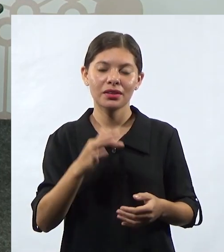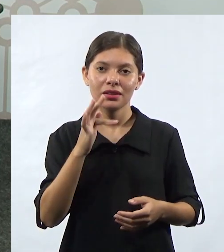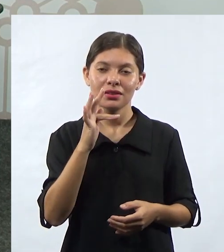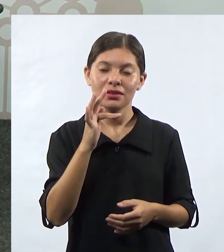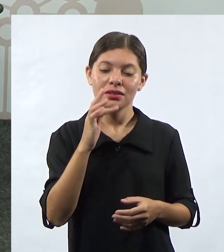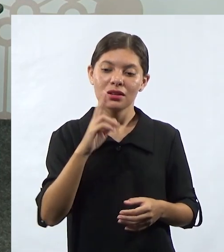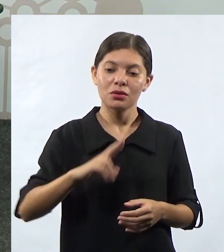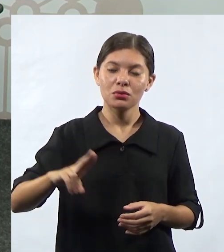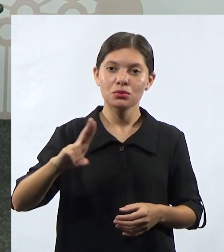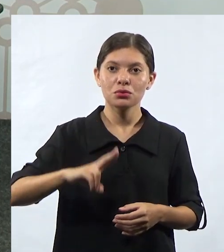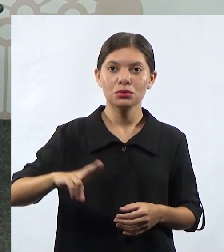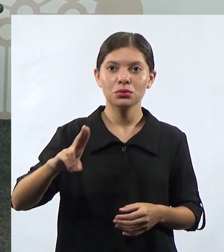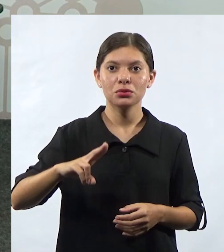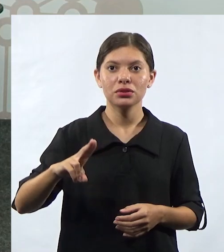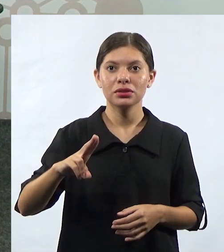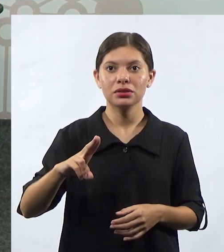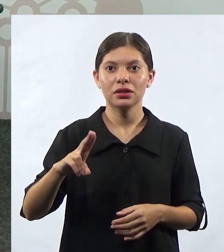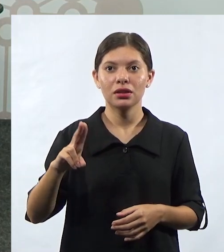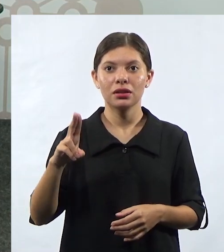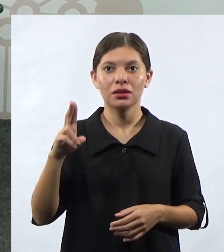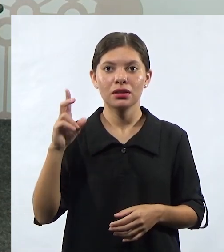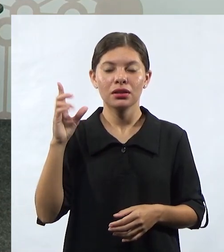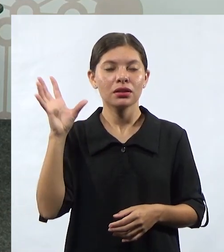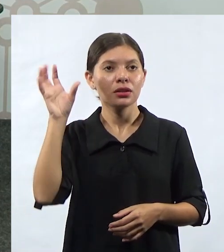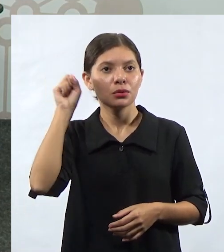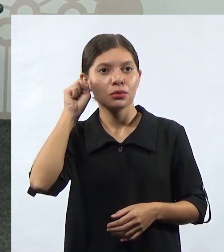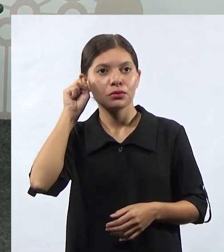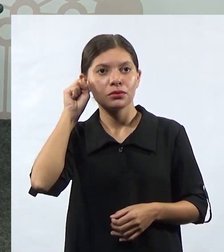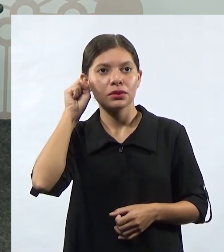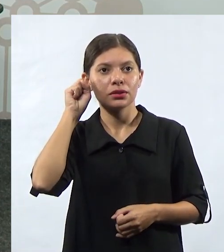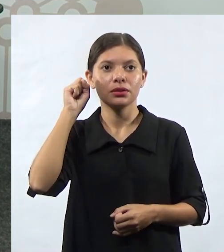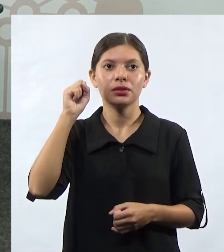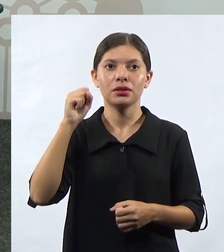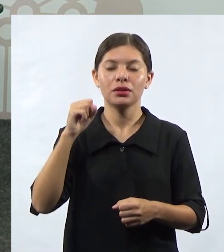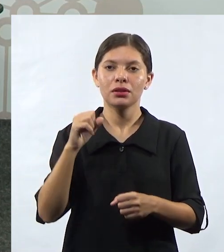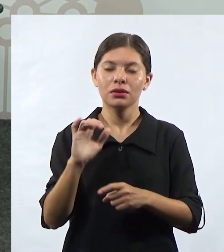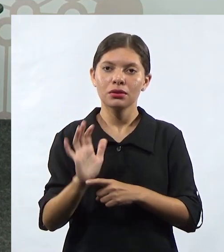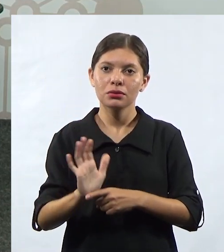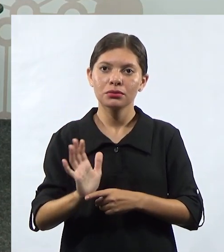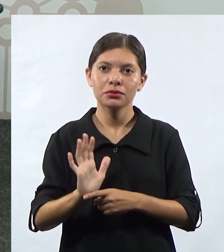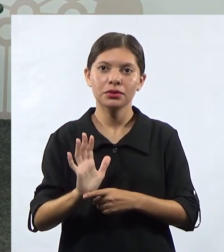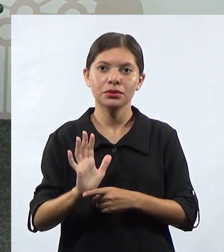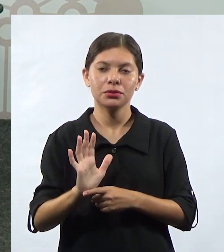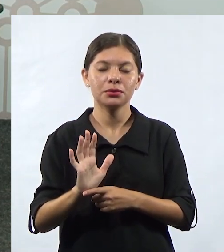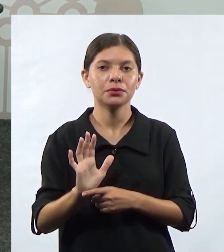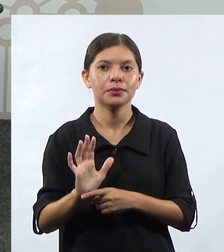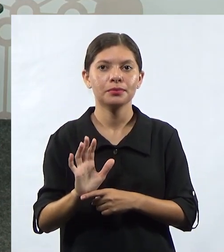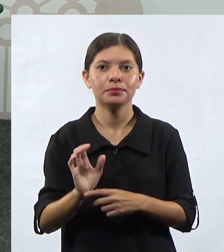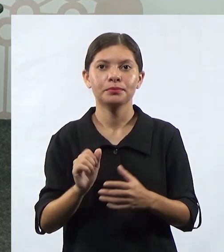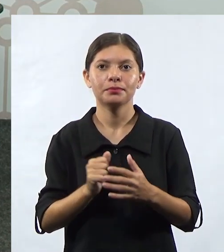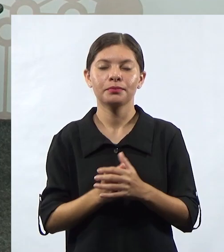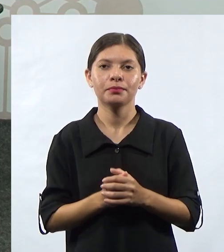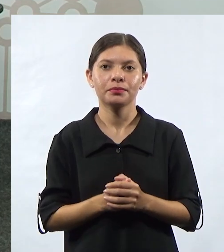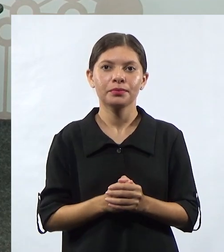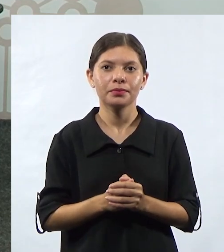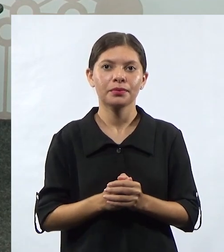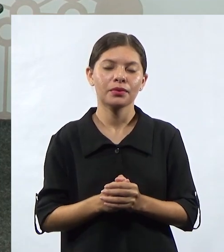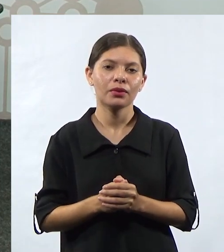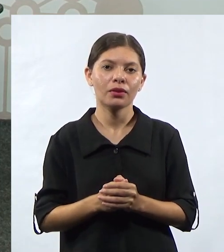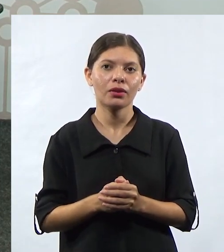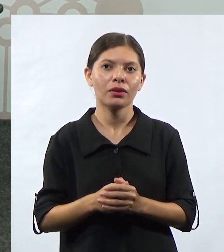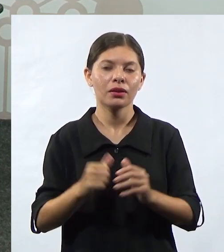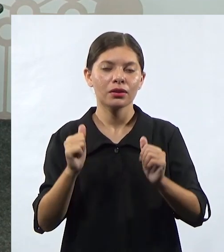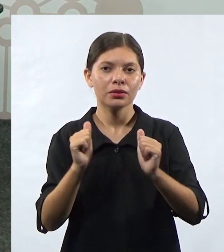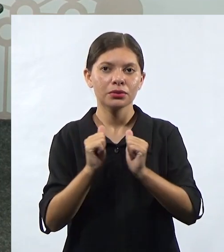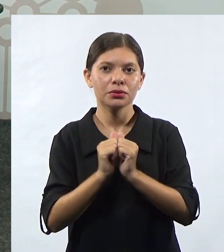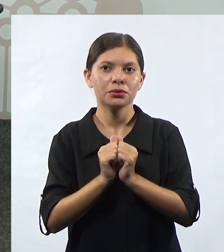você utiliza, mas você tem que ir ouvindo e acompanhando a degravação para poder ver se o software